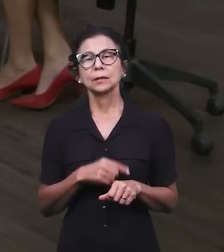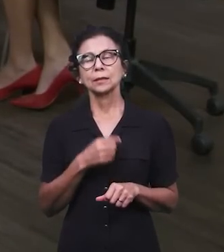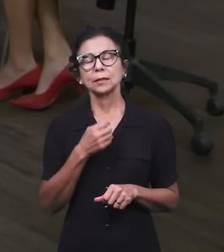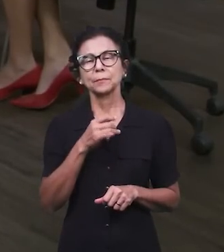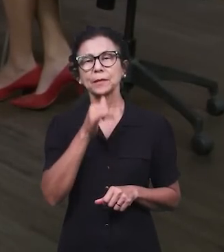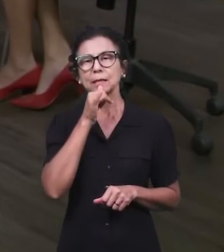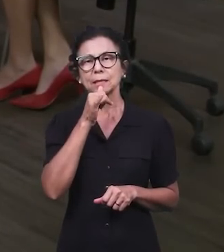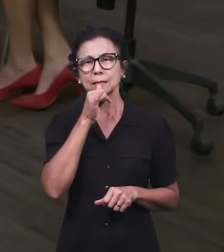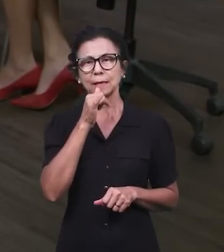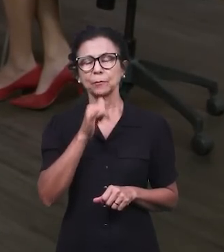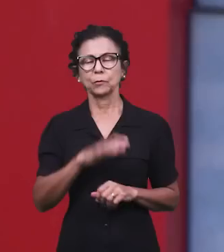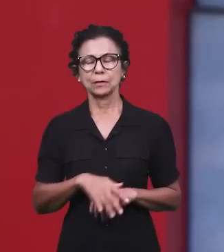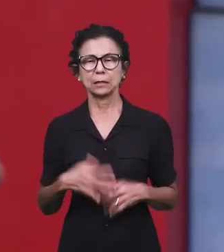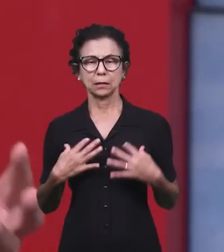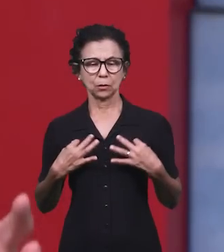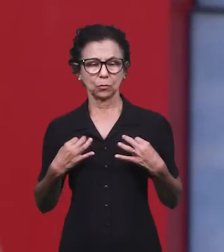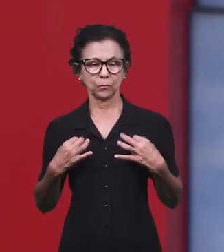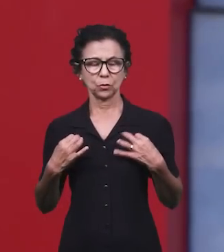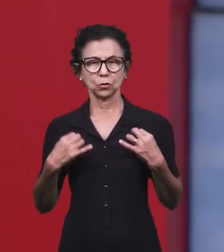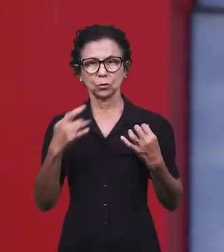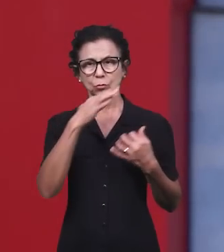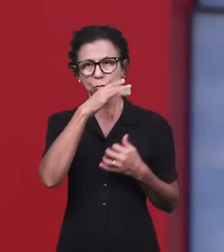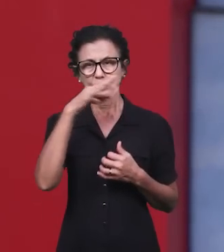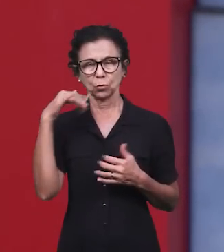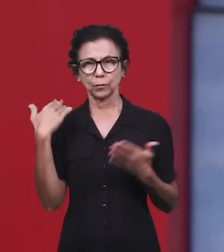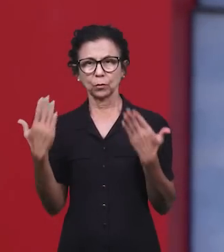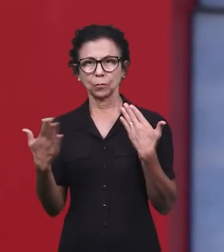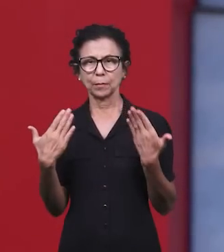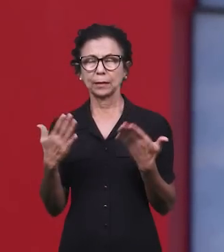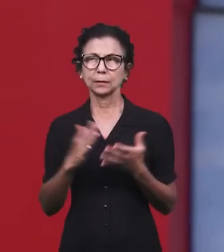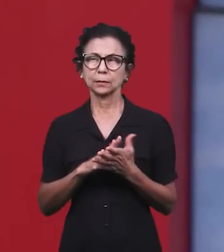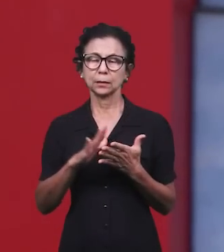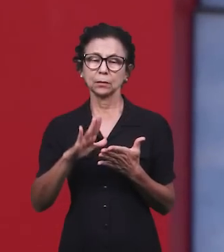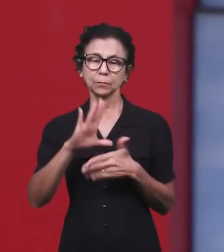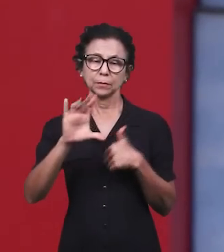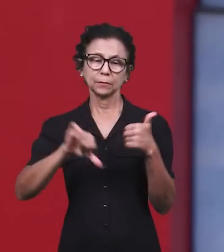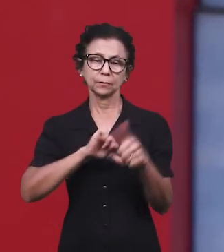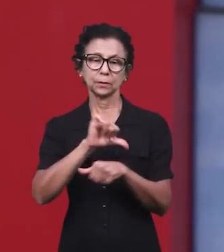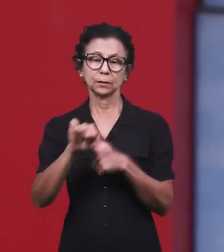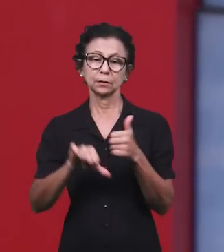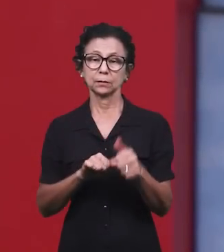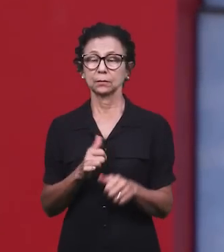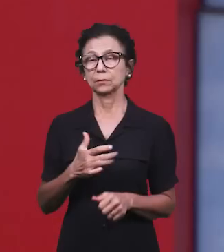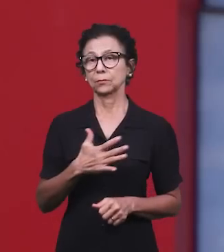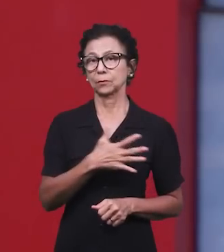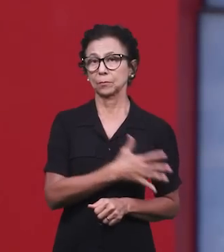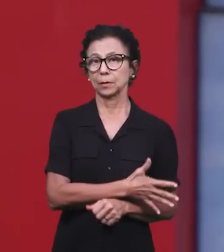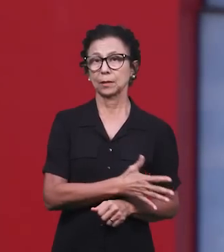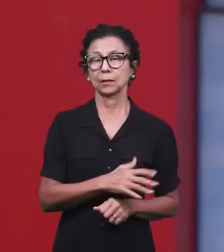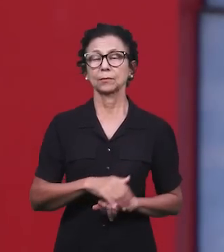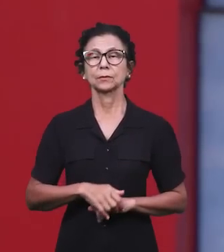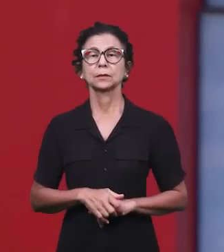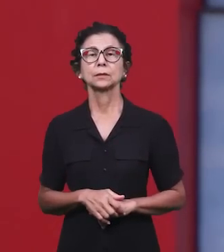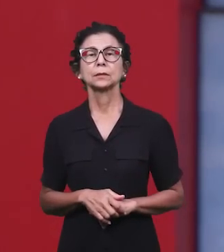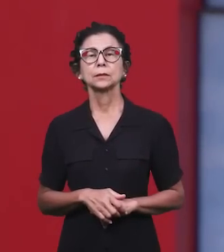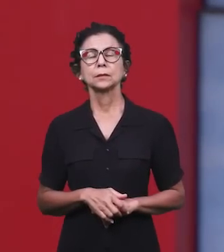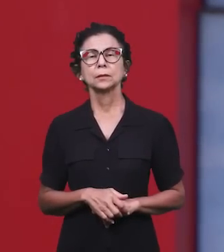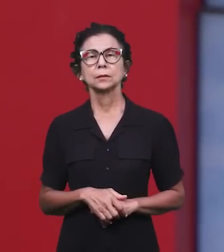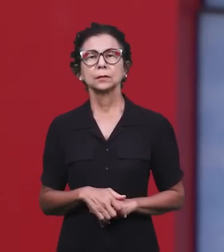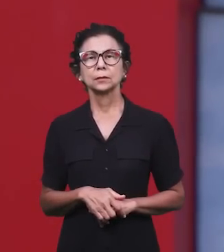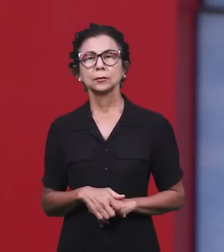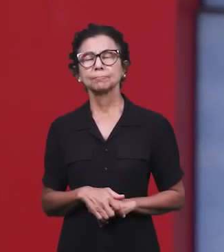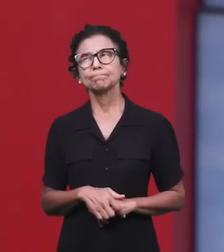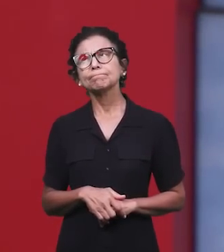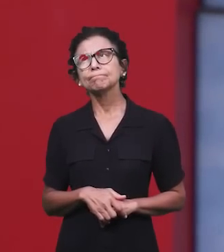vestido novo. Então, o vestido novo é o novo nascimento, para quem não assistiu, né? Um dos motivos de jejuar é quando você rasga as